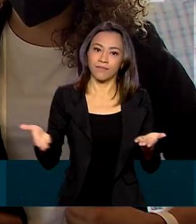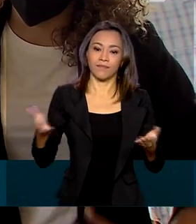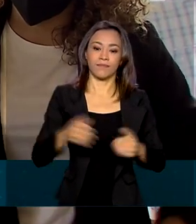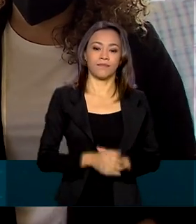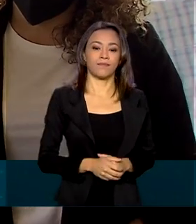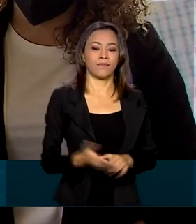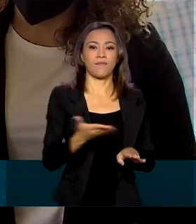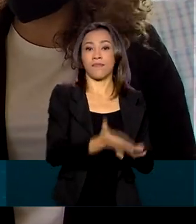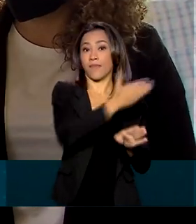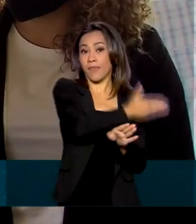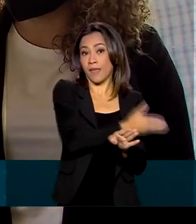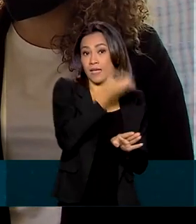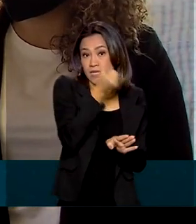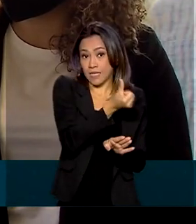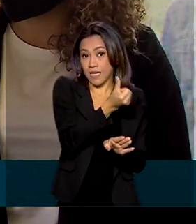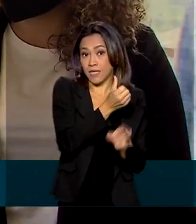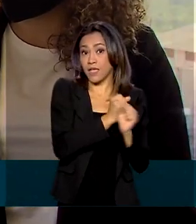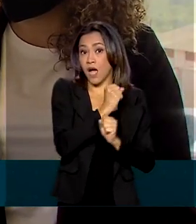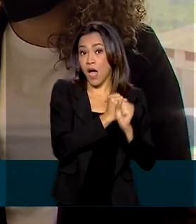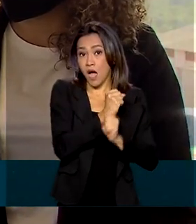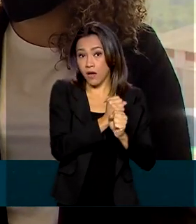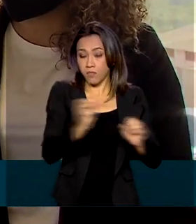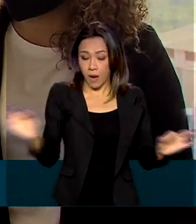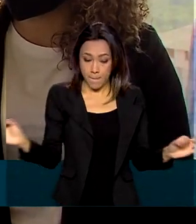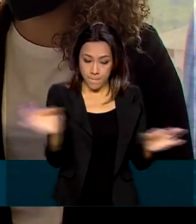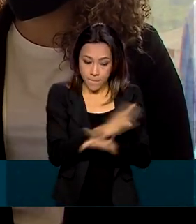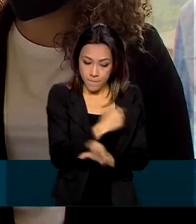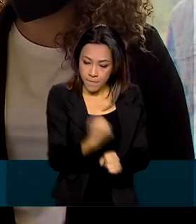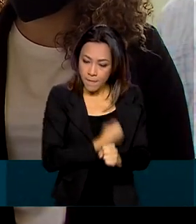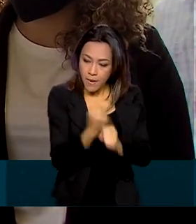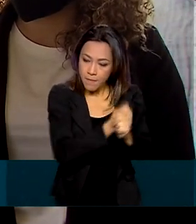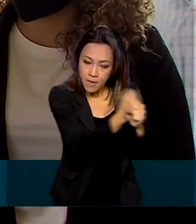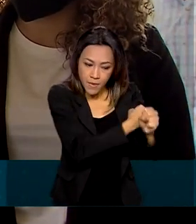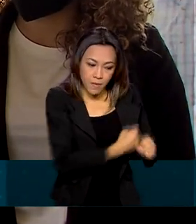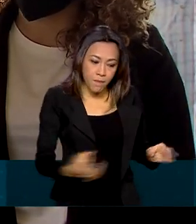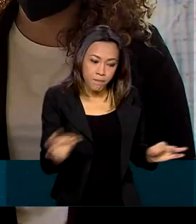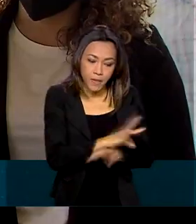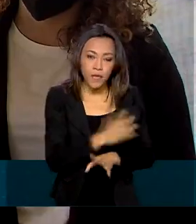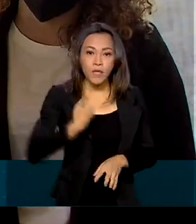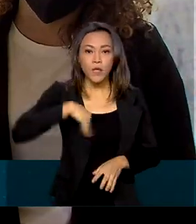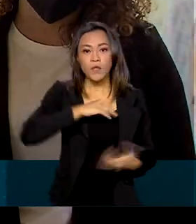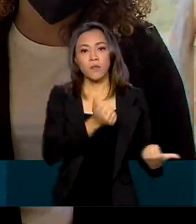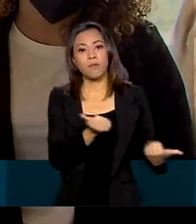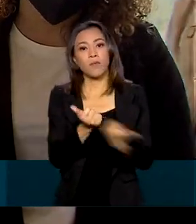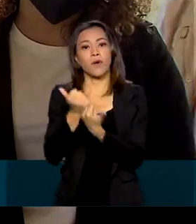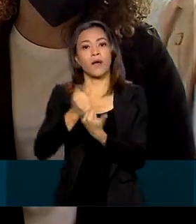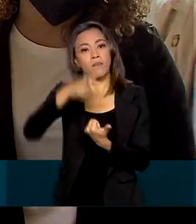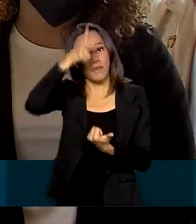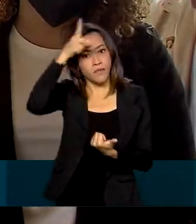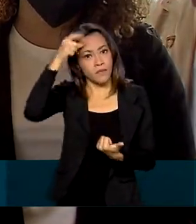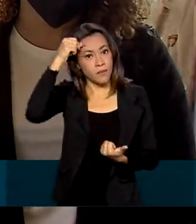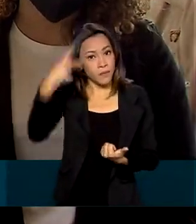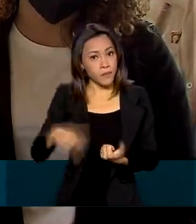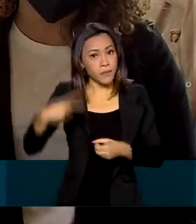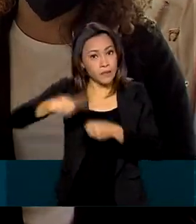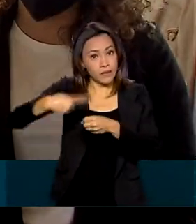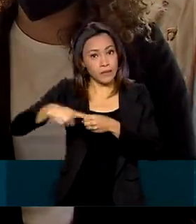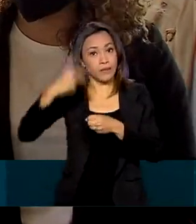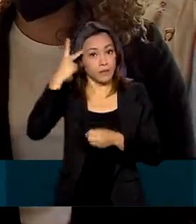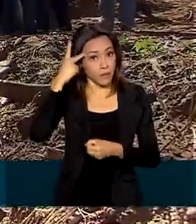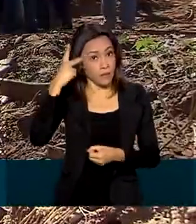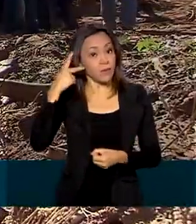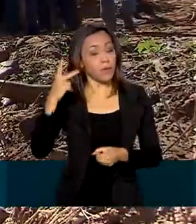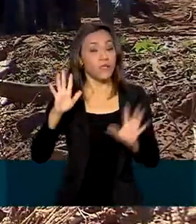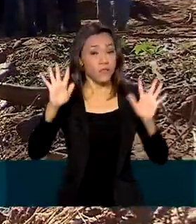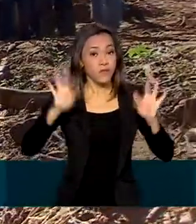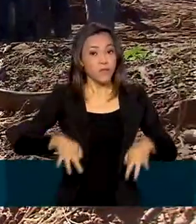6 anos para ser terminada e nós esperamos poder apoiar a Prefeitura de Bauru para que conclua essa obra super